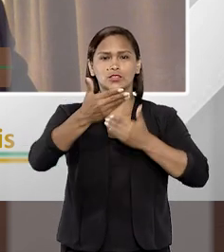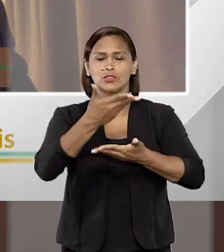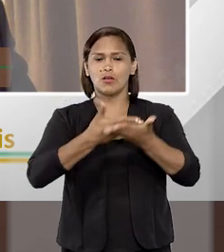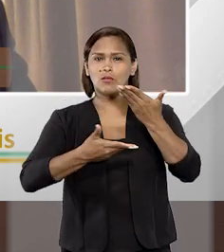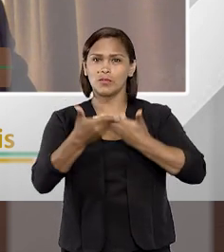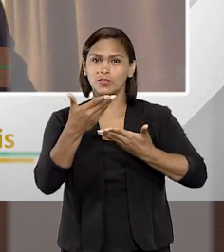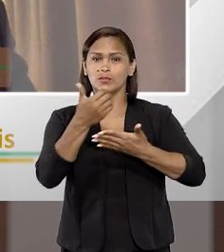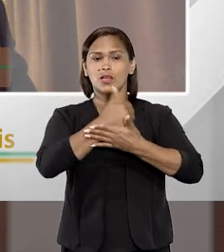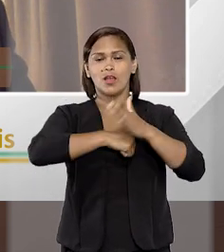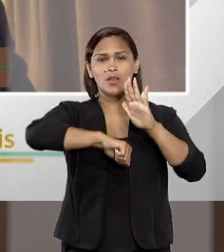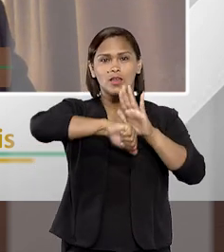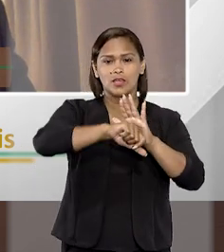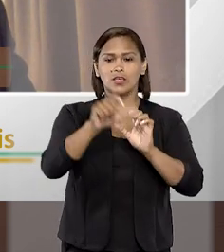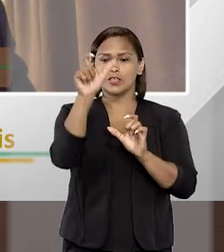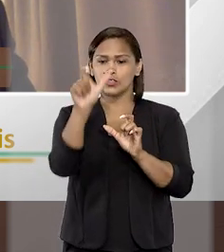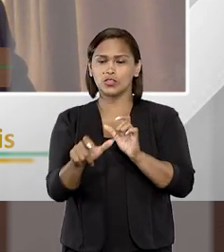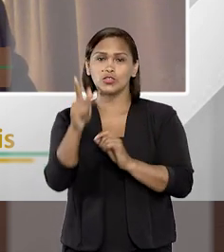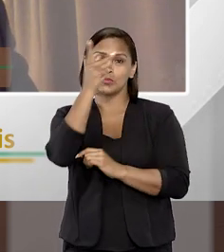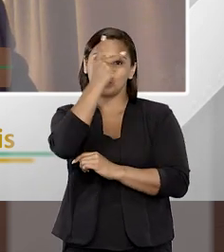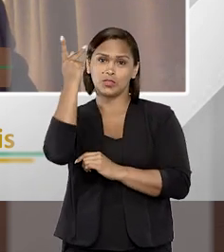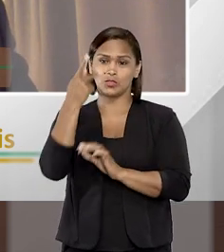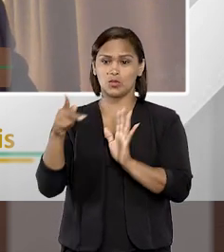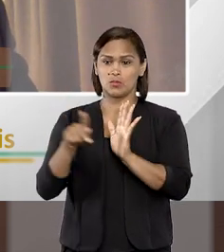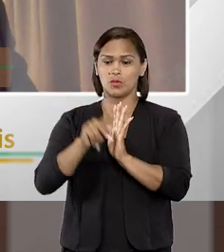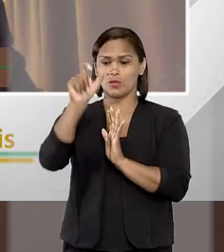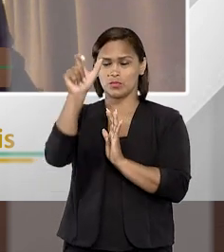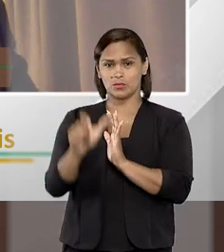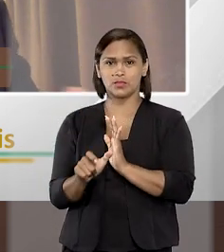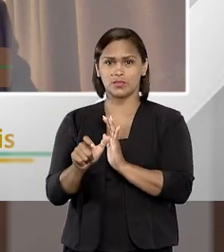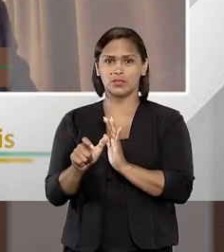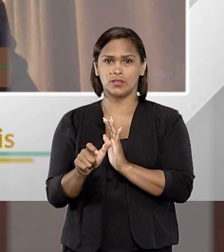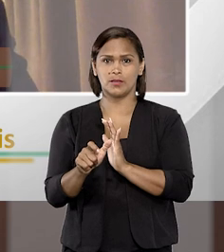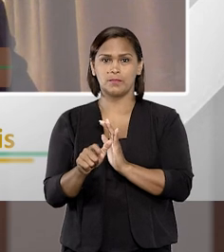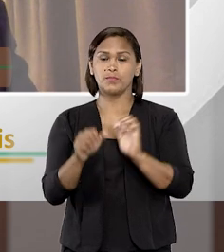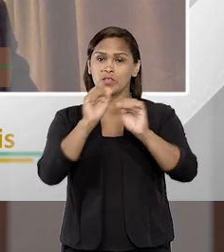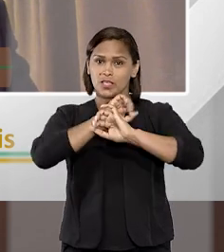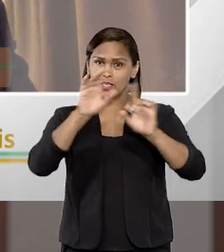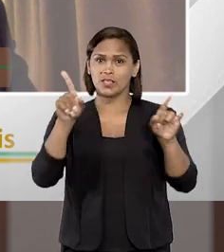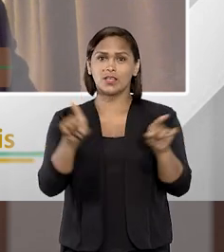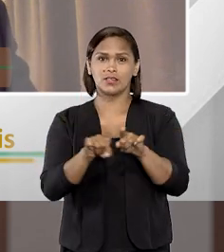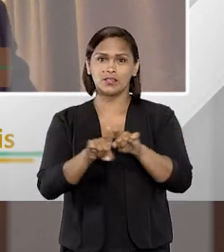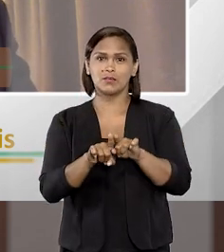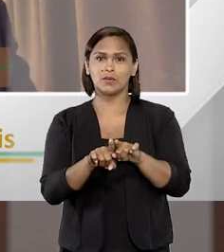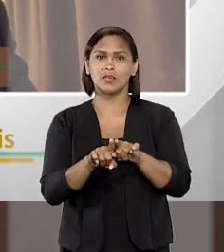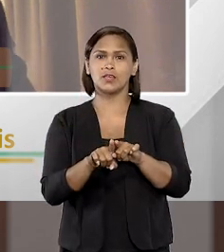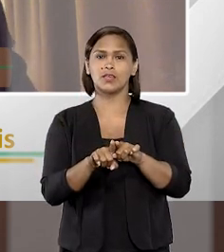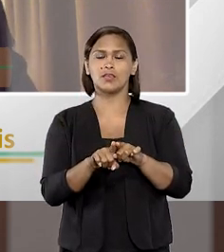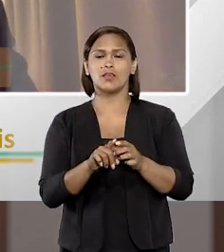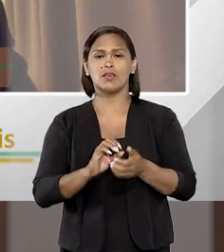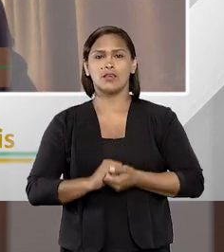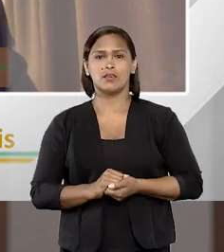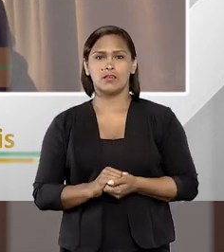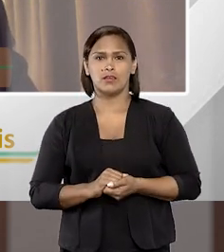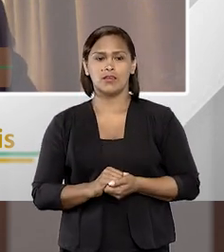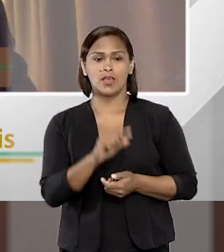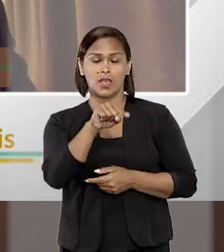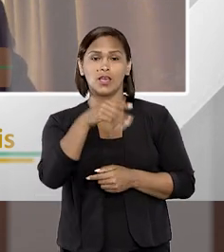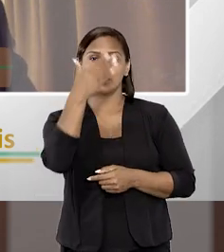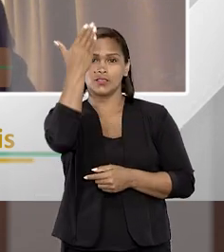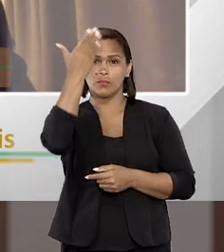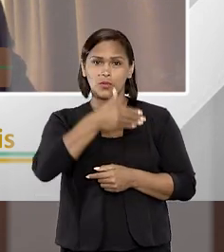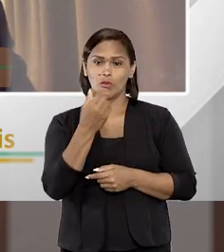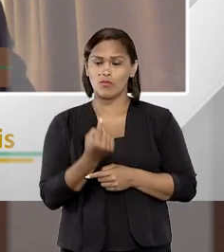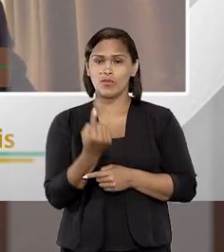em crime de uma determinada pessoa evidentemente que a não ser essa